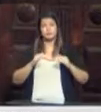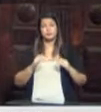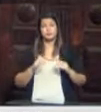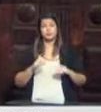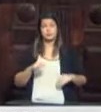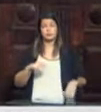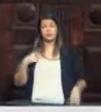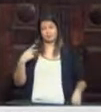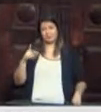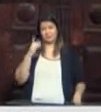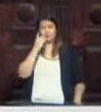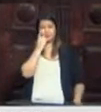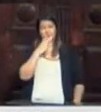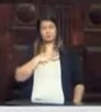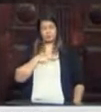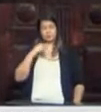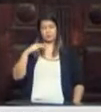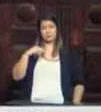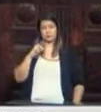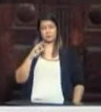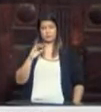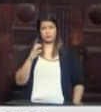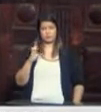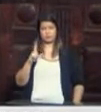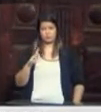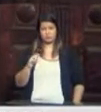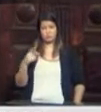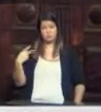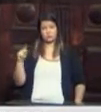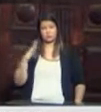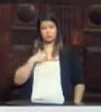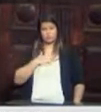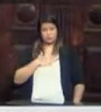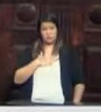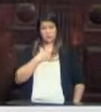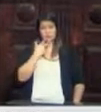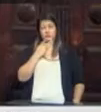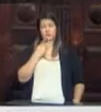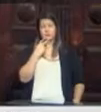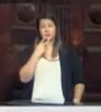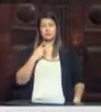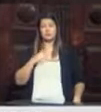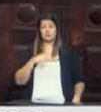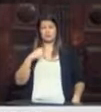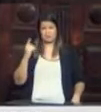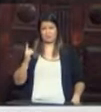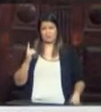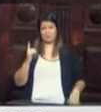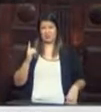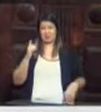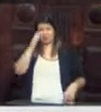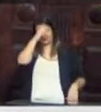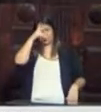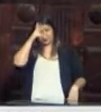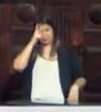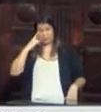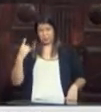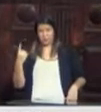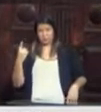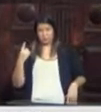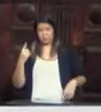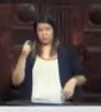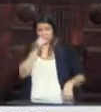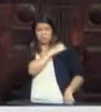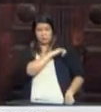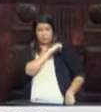dizer o deputado Marcelo Freixo, uma cidade que existe de um lado do túnel para cá e do outro lado do túnel é outra cidade, não é a mesma